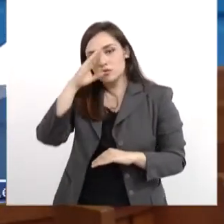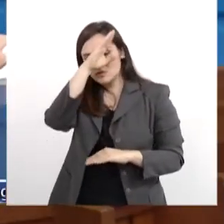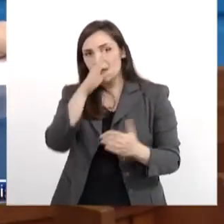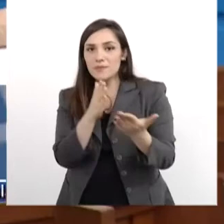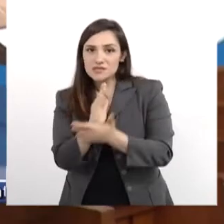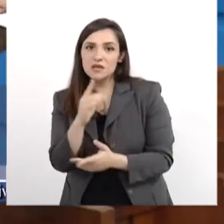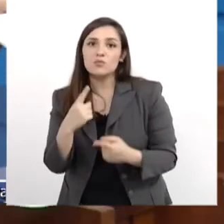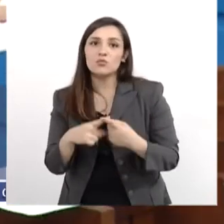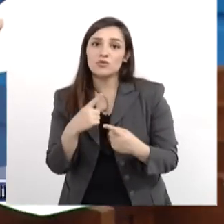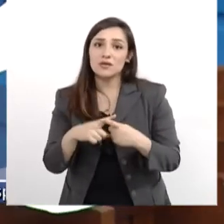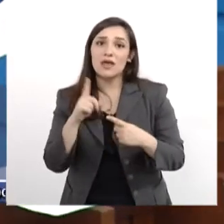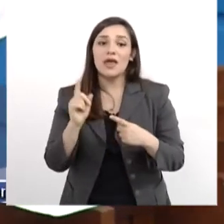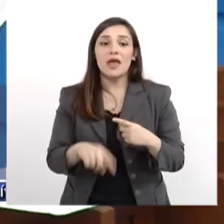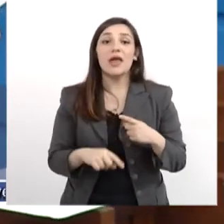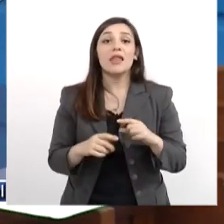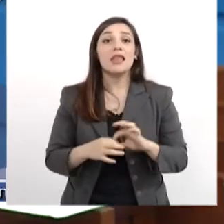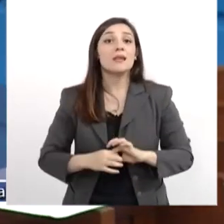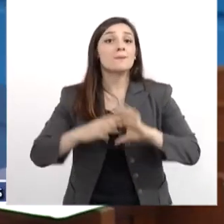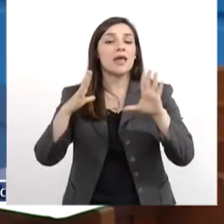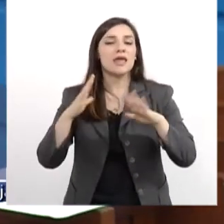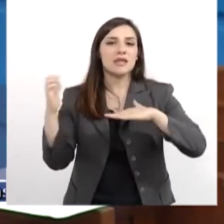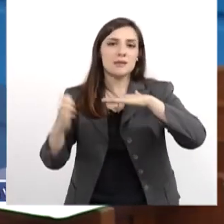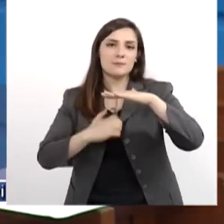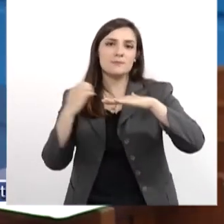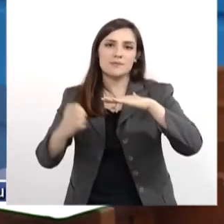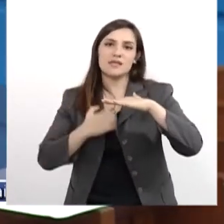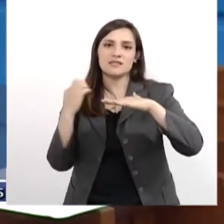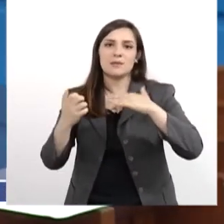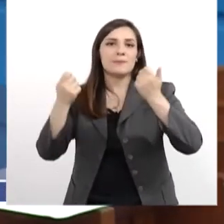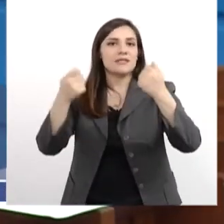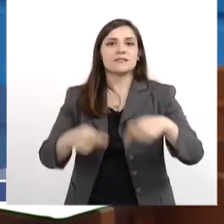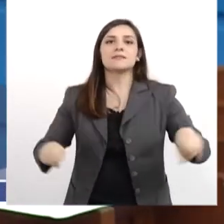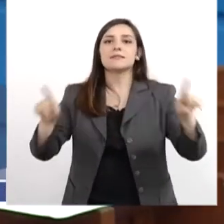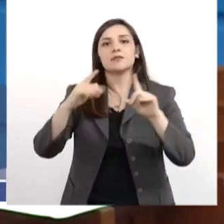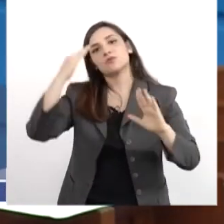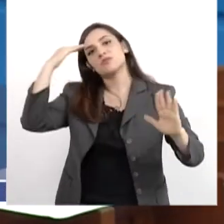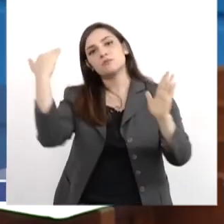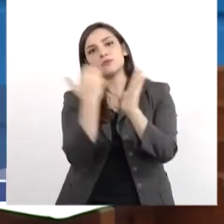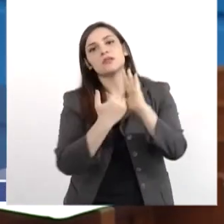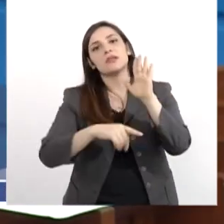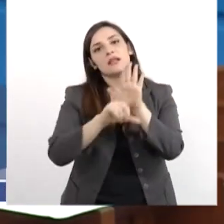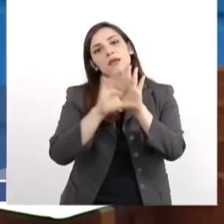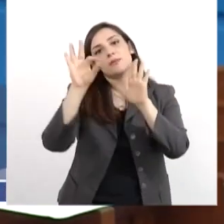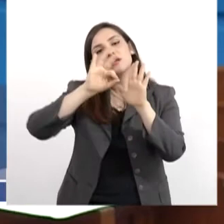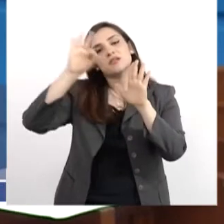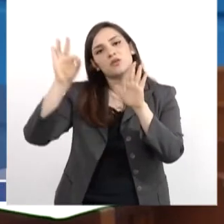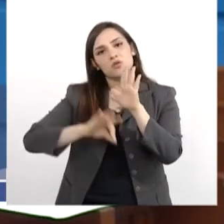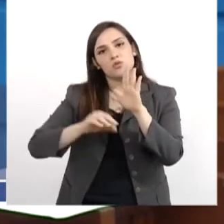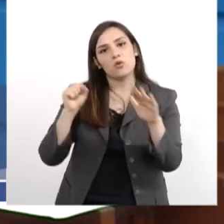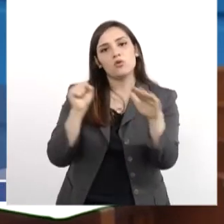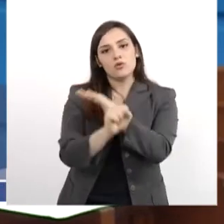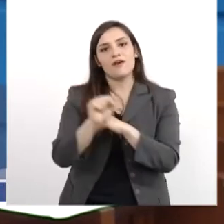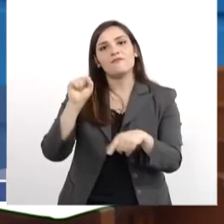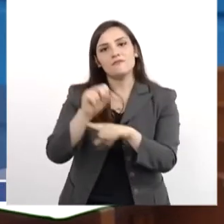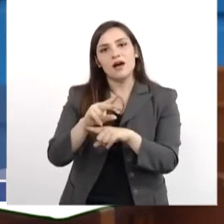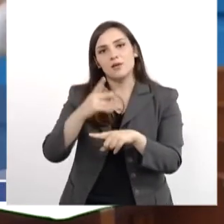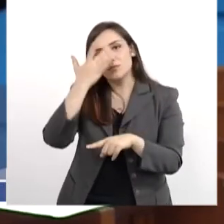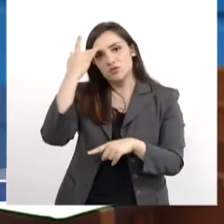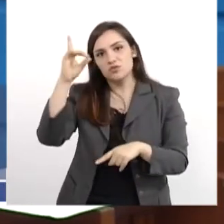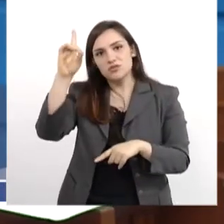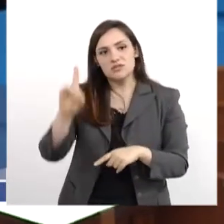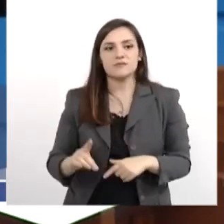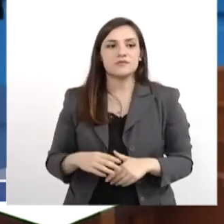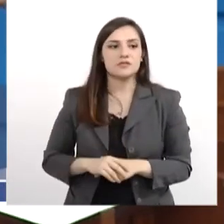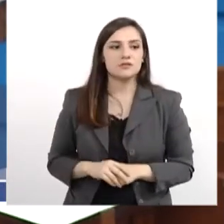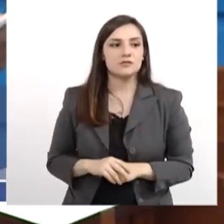levar as empresas a não cumprirem a cota das pessoas com deficiência. Em resumo,